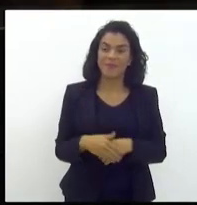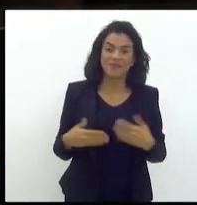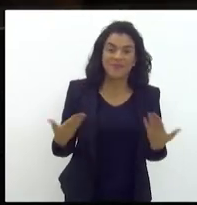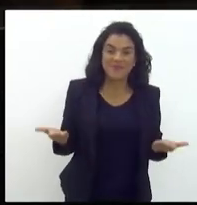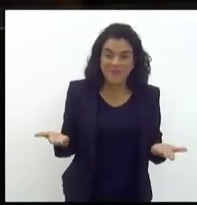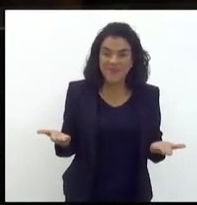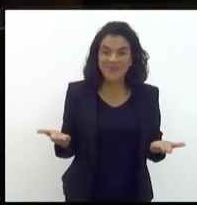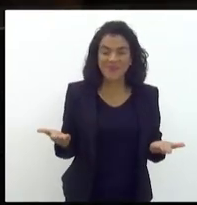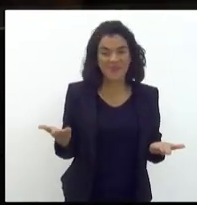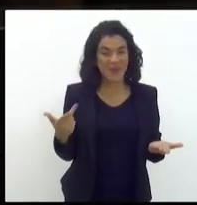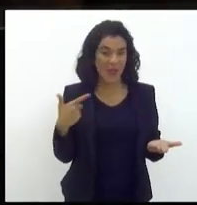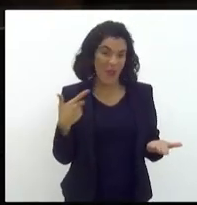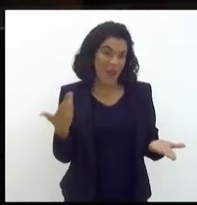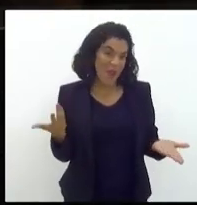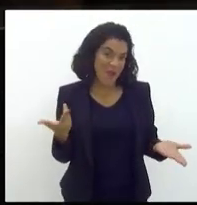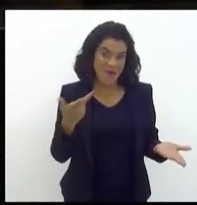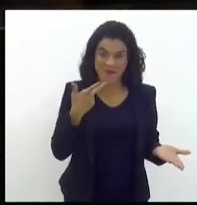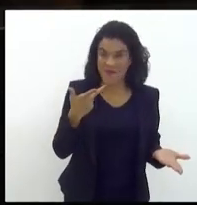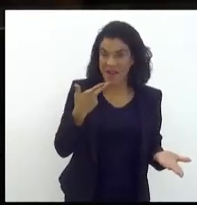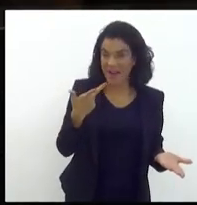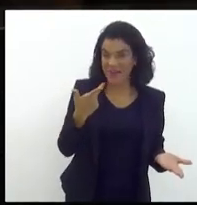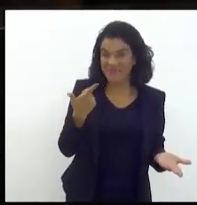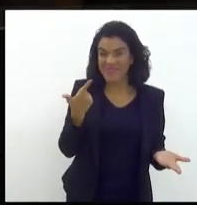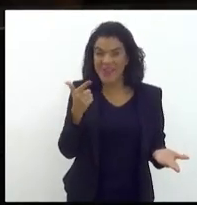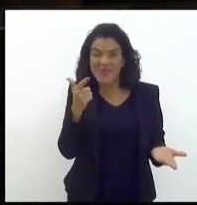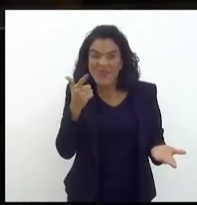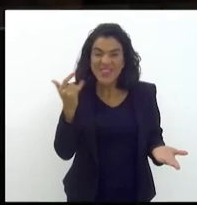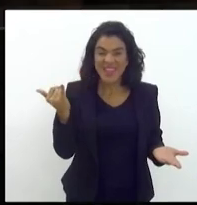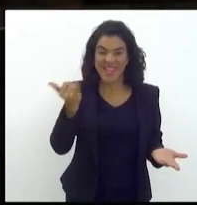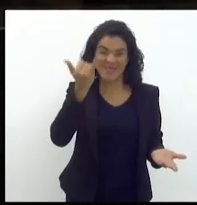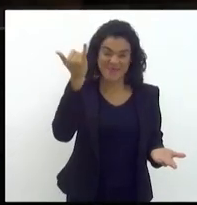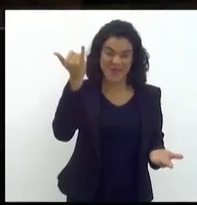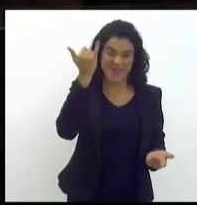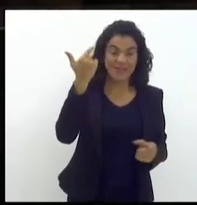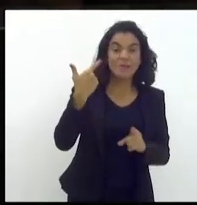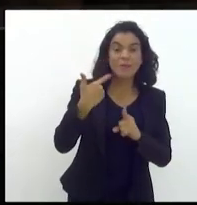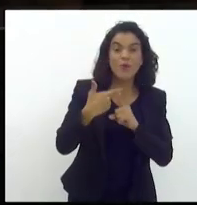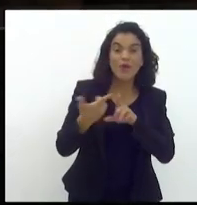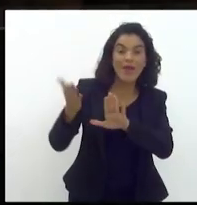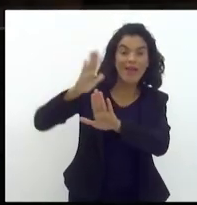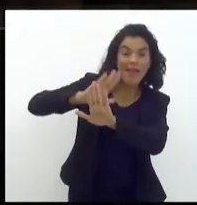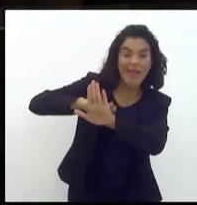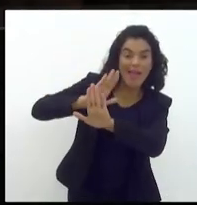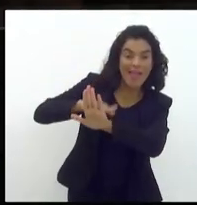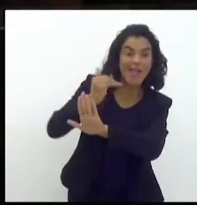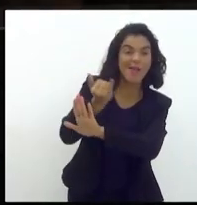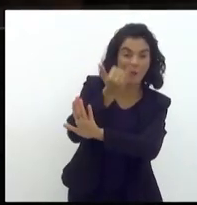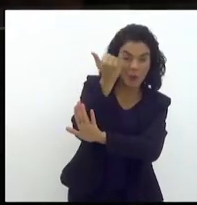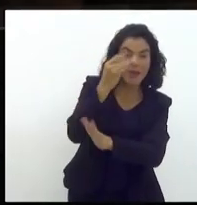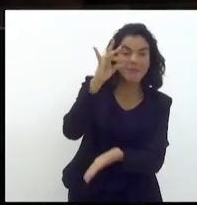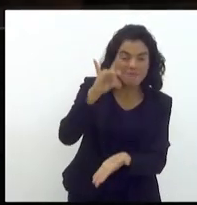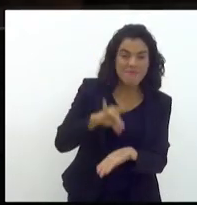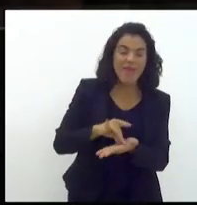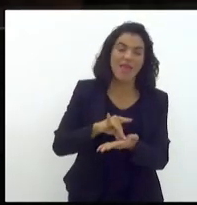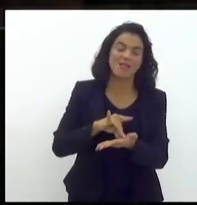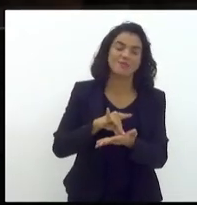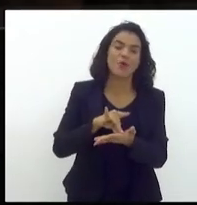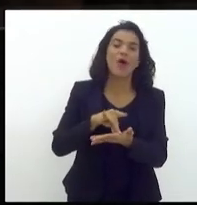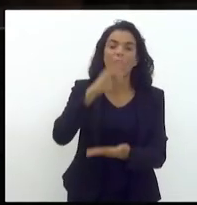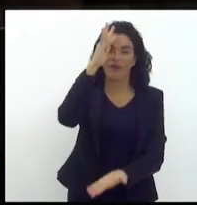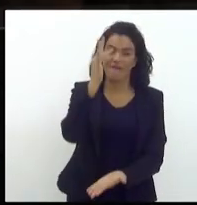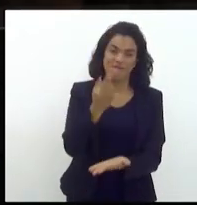eu digo que não tem muita importância porque a importância é o